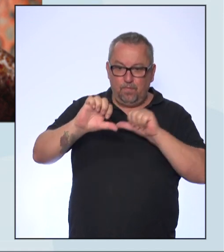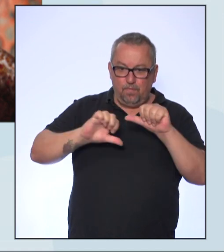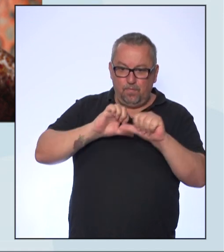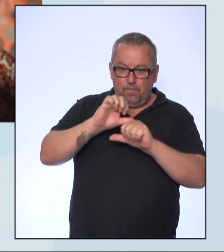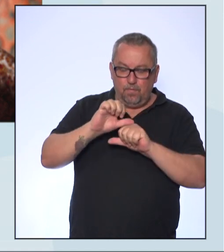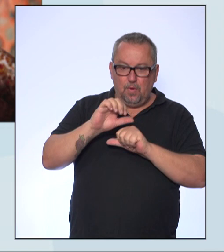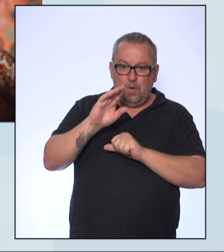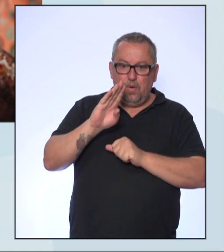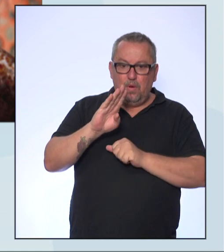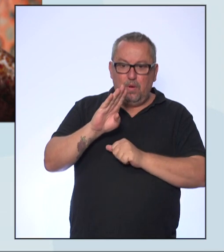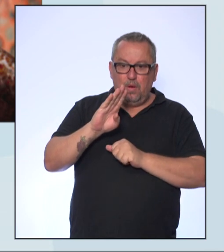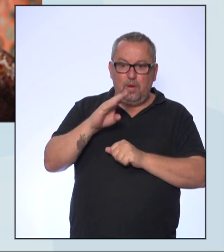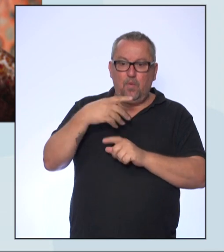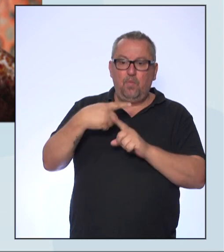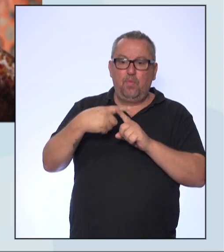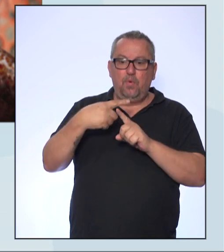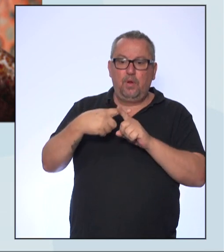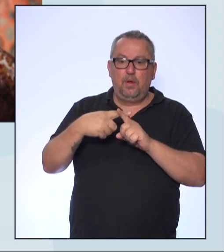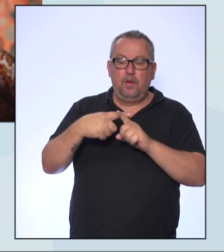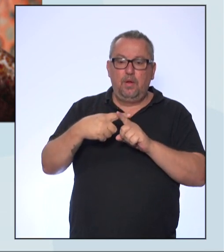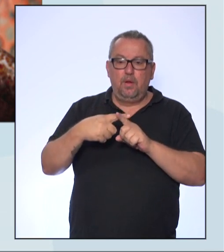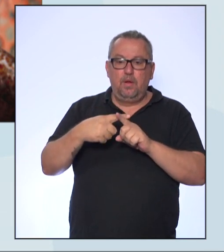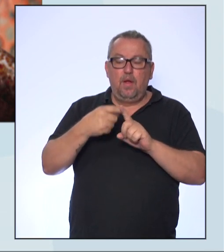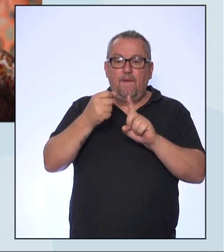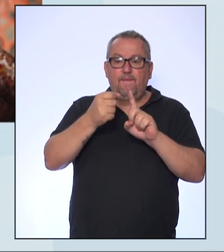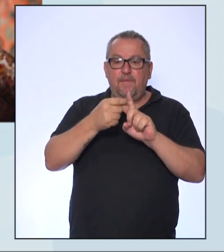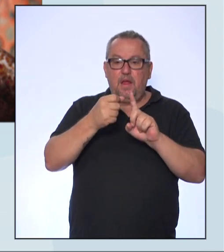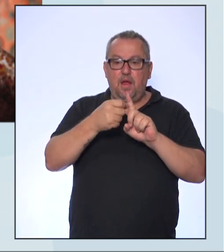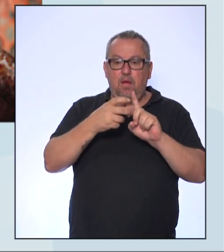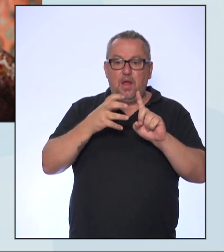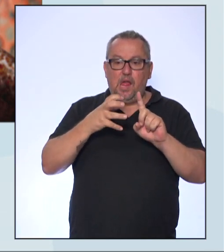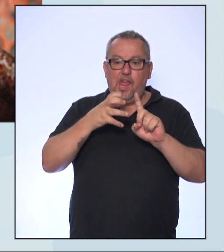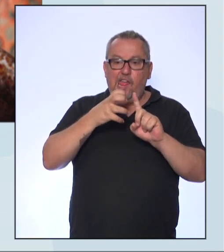figura B, porque enferrujou. Era